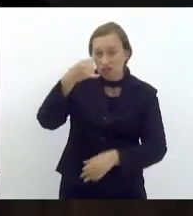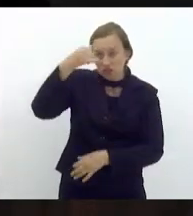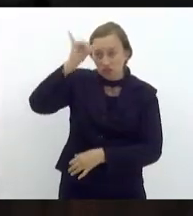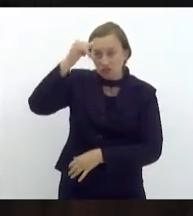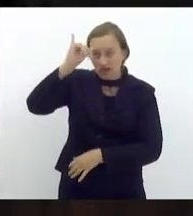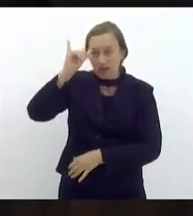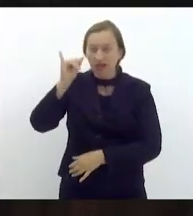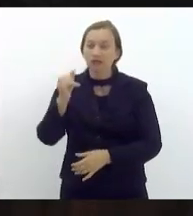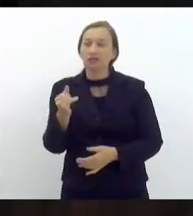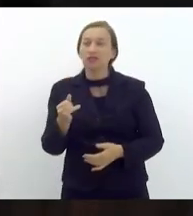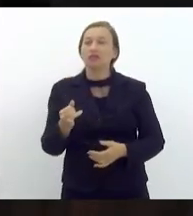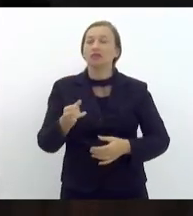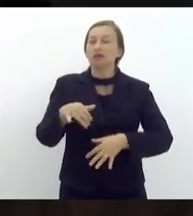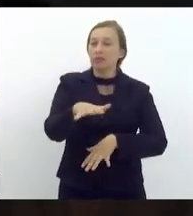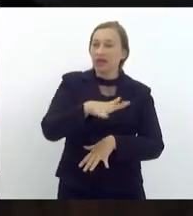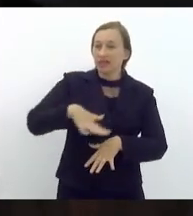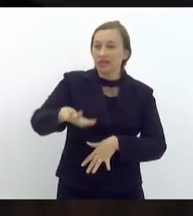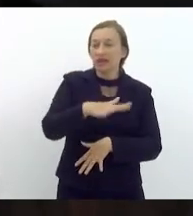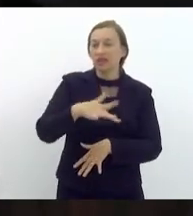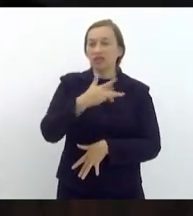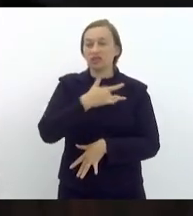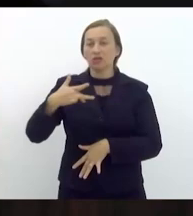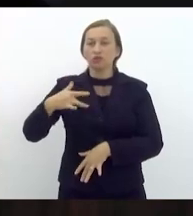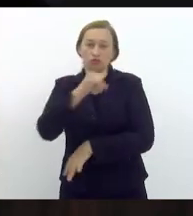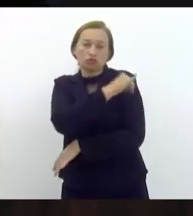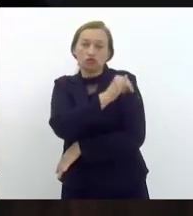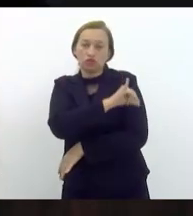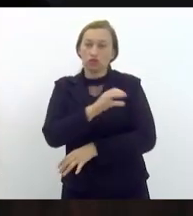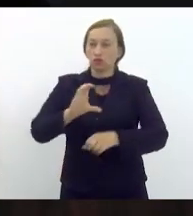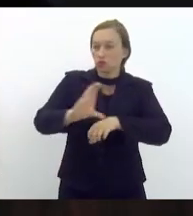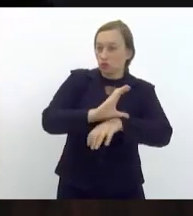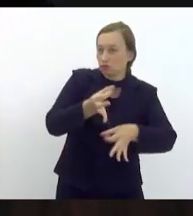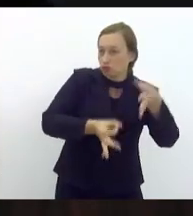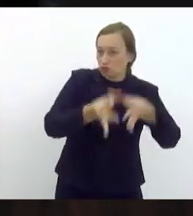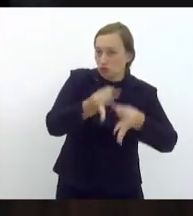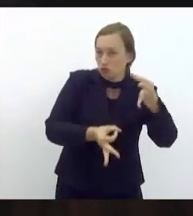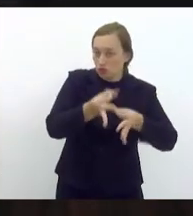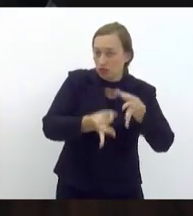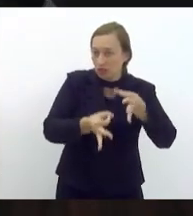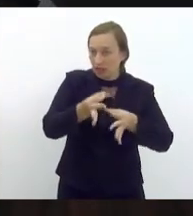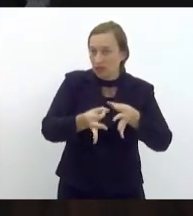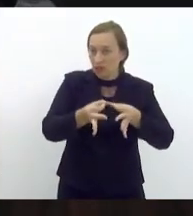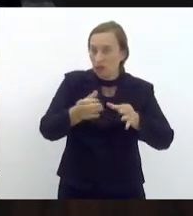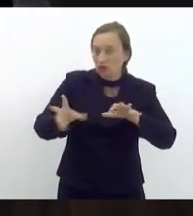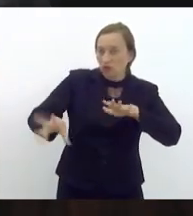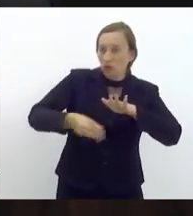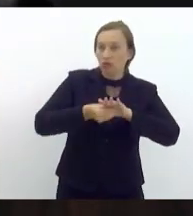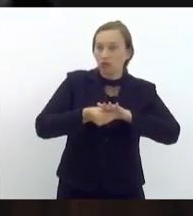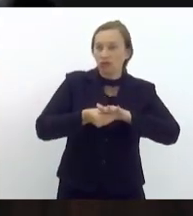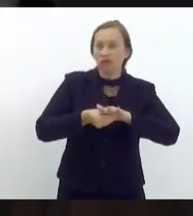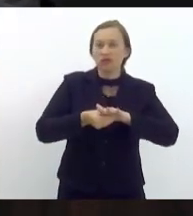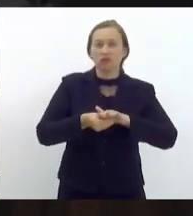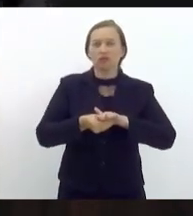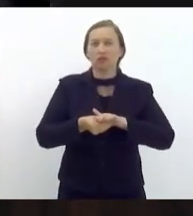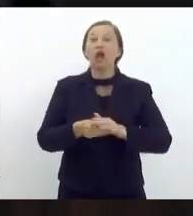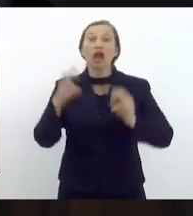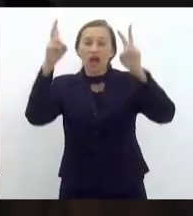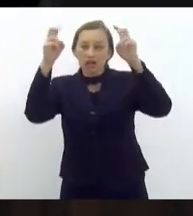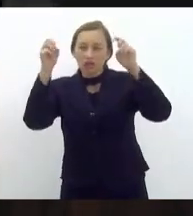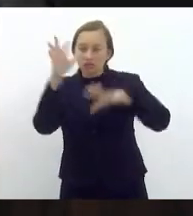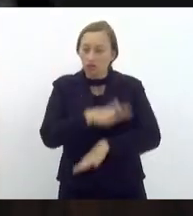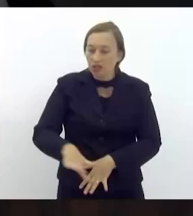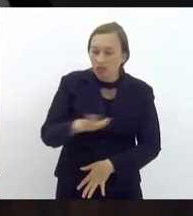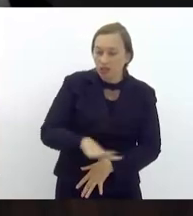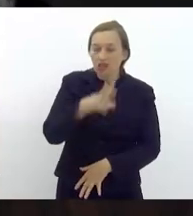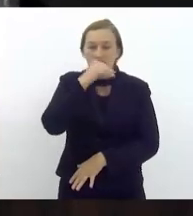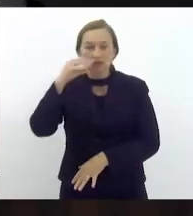Saúde do Estado do Rio de Janeiro pareceres das comissões Constituição de Justiça pela constitucionalidade com emendas de assuntos da